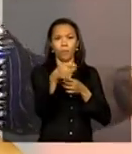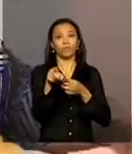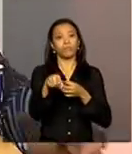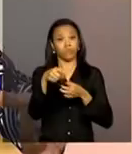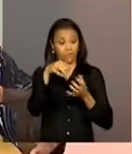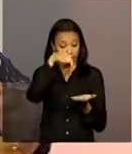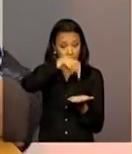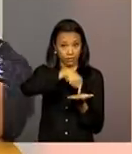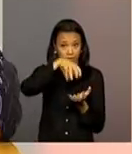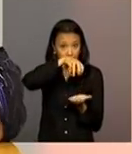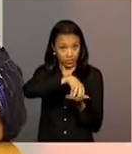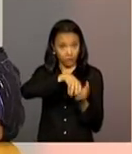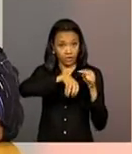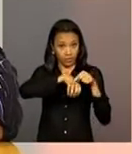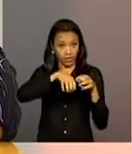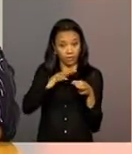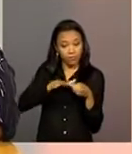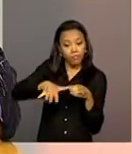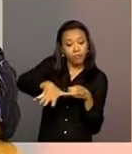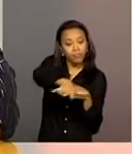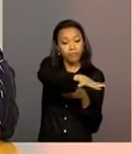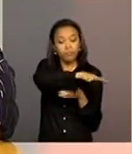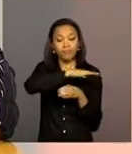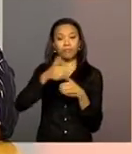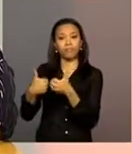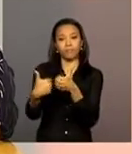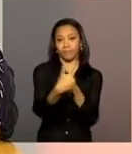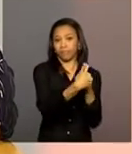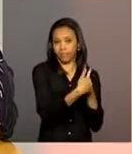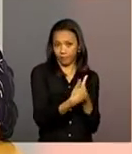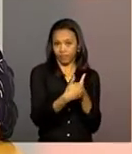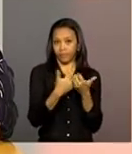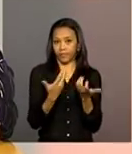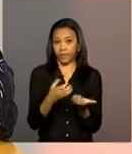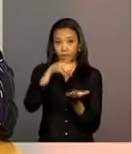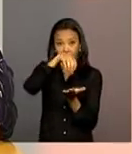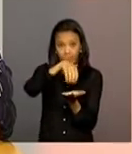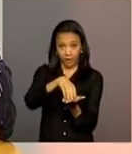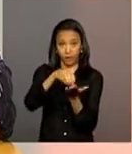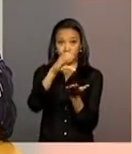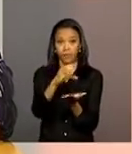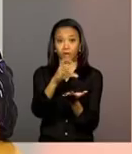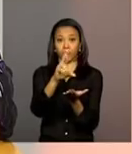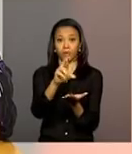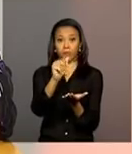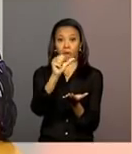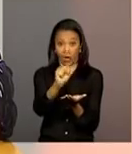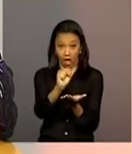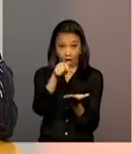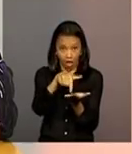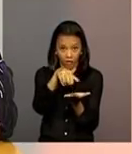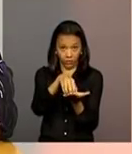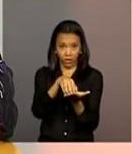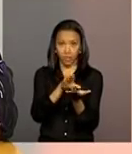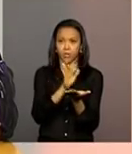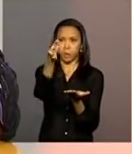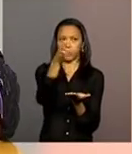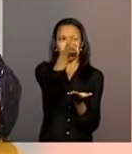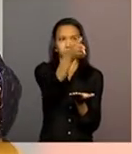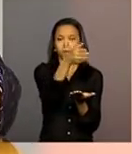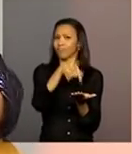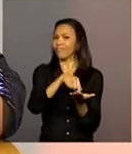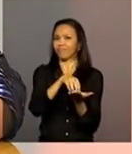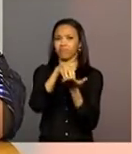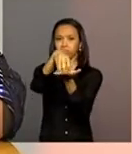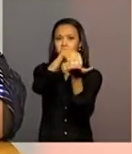núcleo ao redor do crais um um crais Itinerante nós não temos ainda no Brasil né O